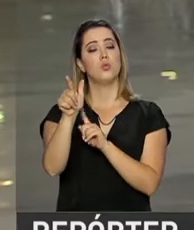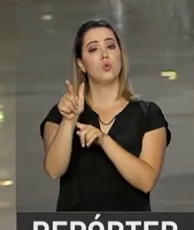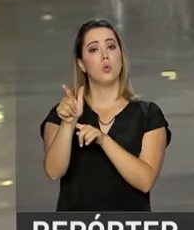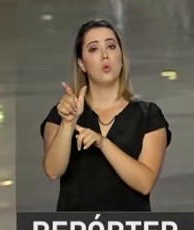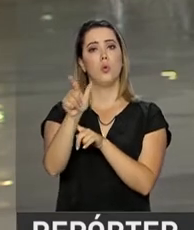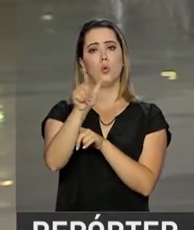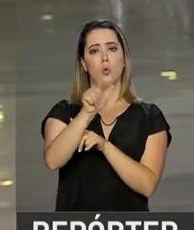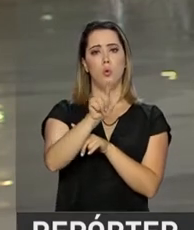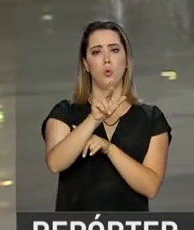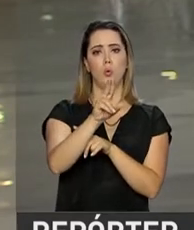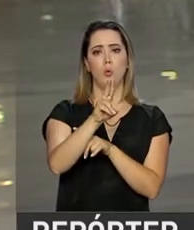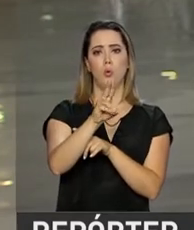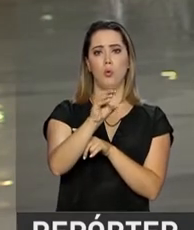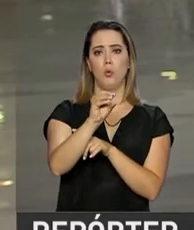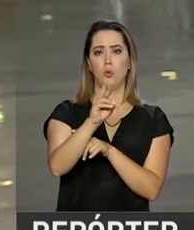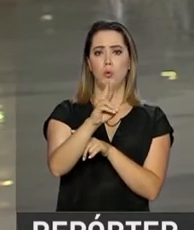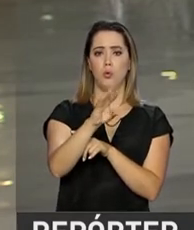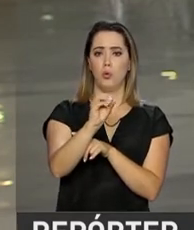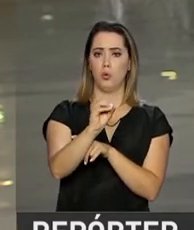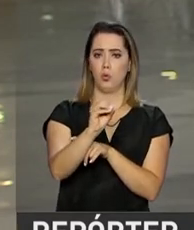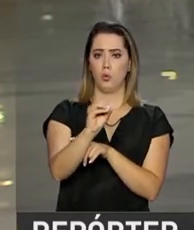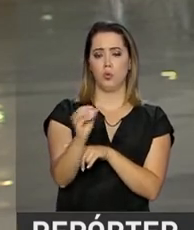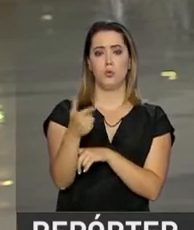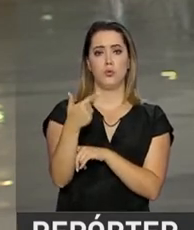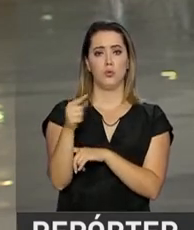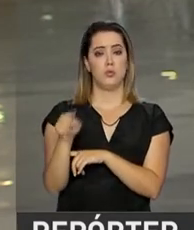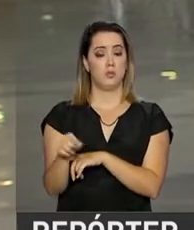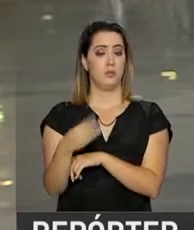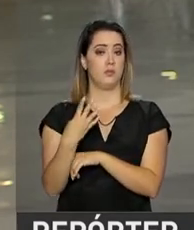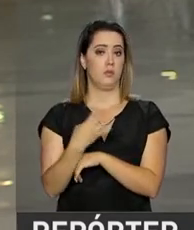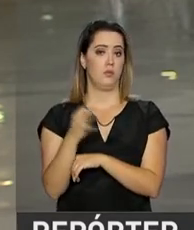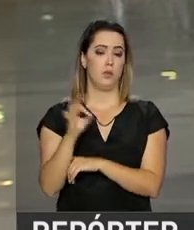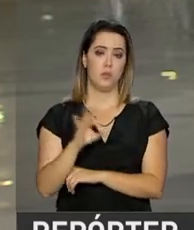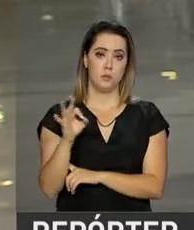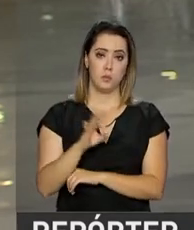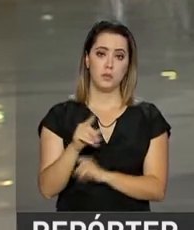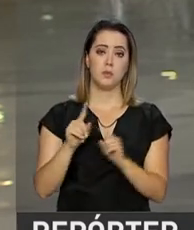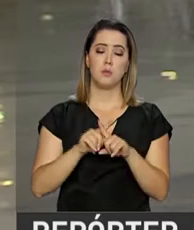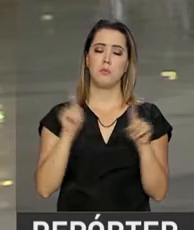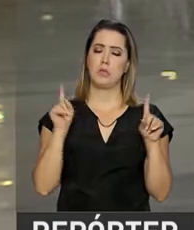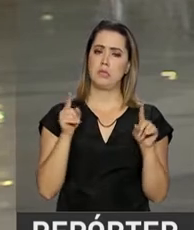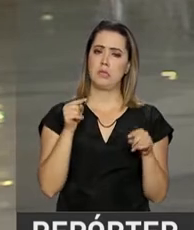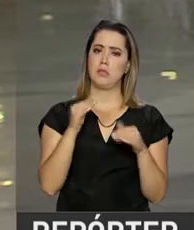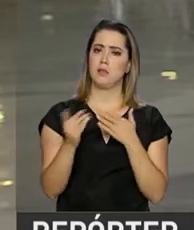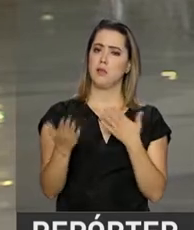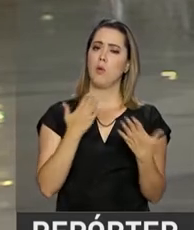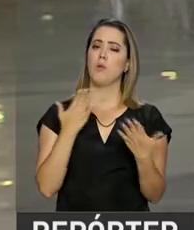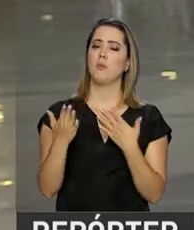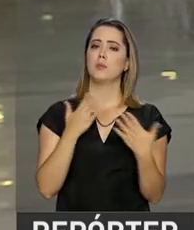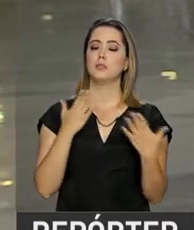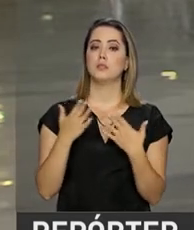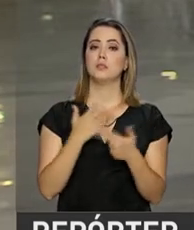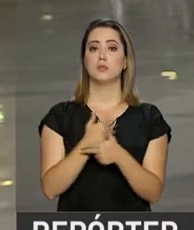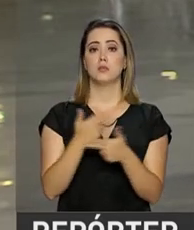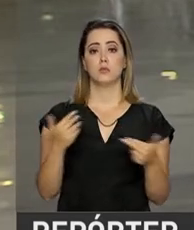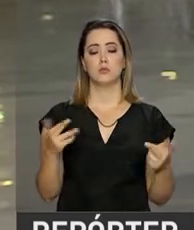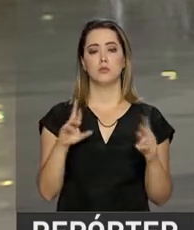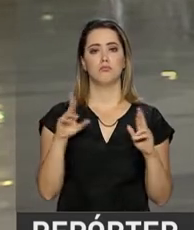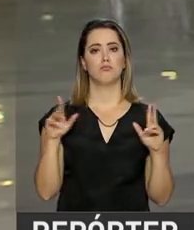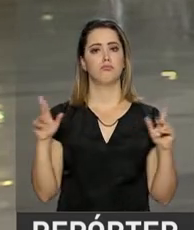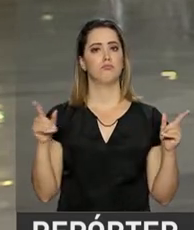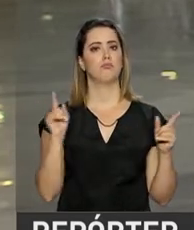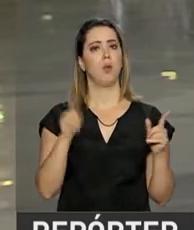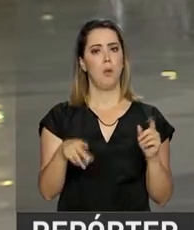de 2,4 por cento mas nesta comparação como eu disse esses fatores essas variantes sazonais